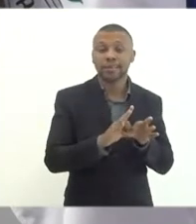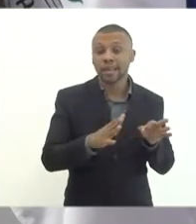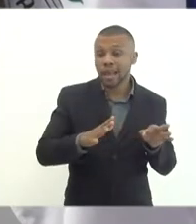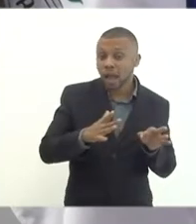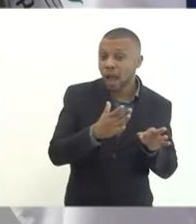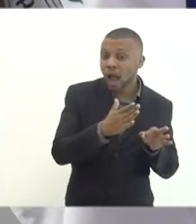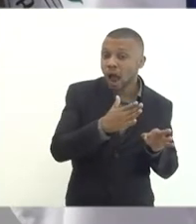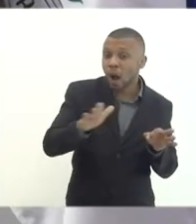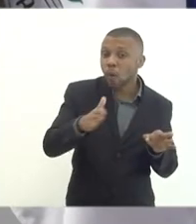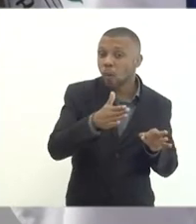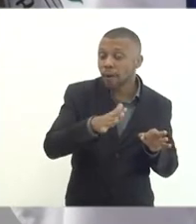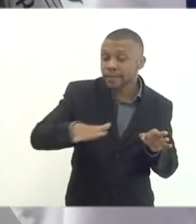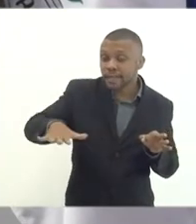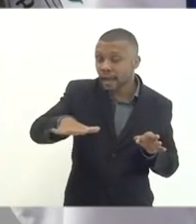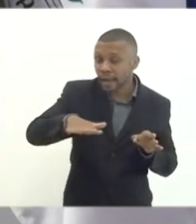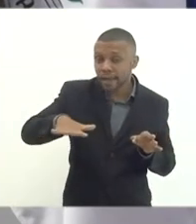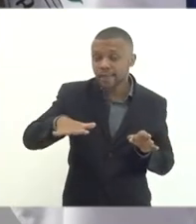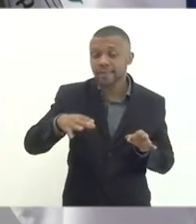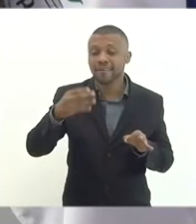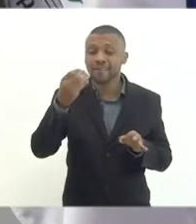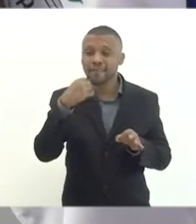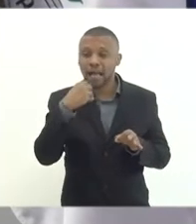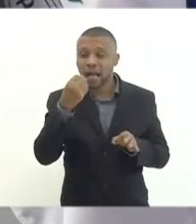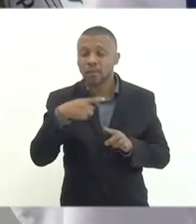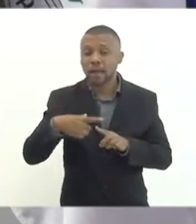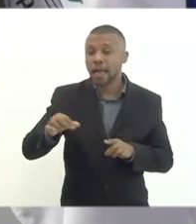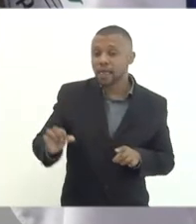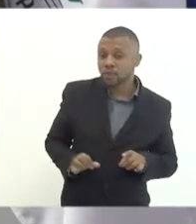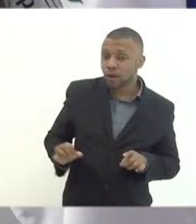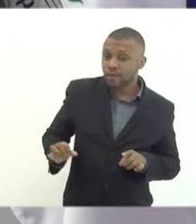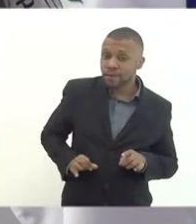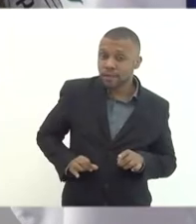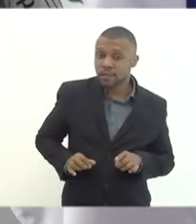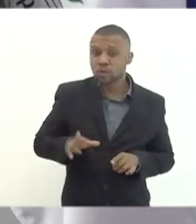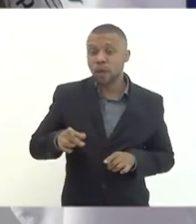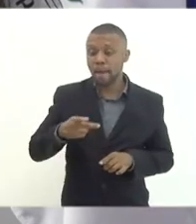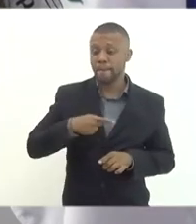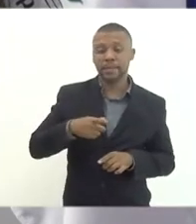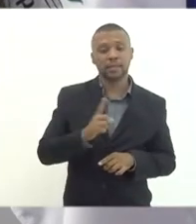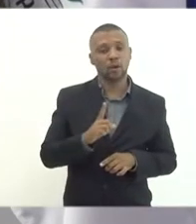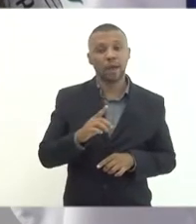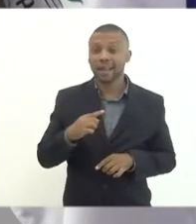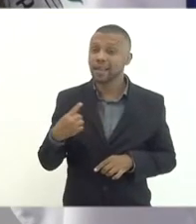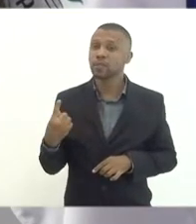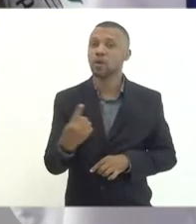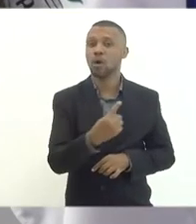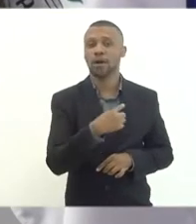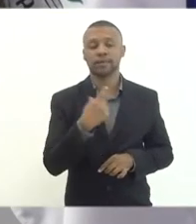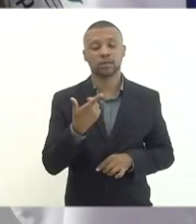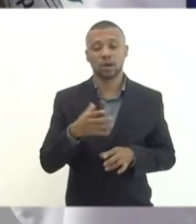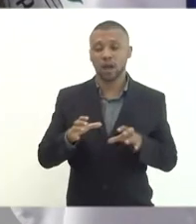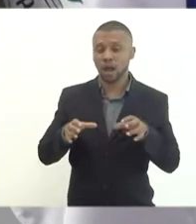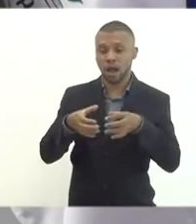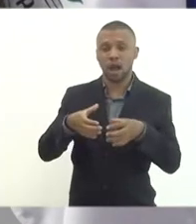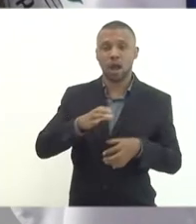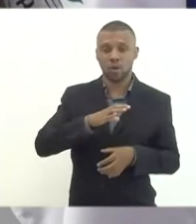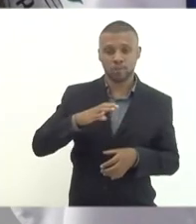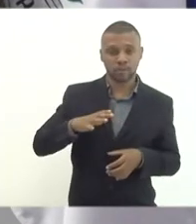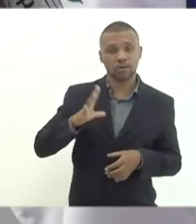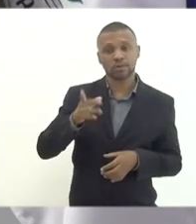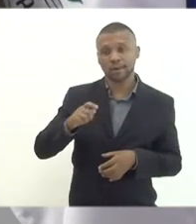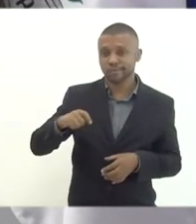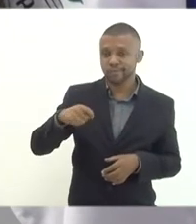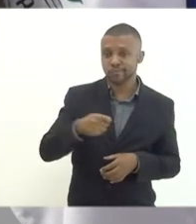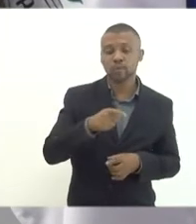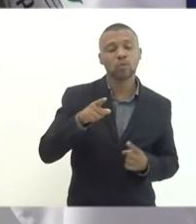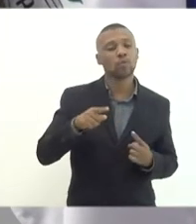algumas aves essa dor ela não é minha essa dor é Nossa EA comissão Ela já ela já trata o nome